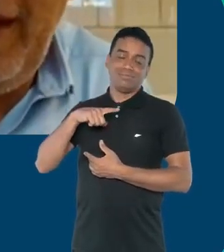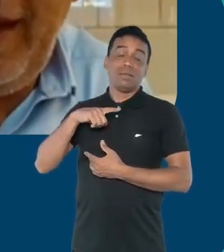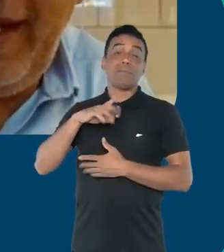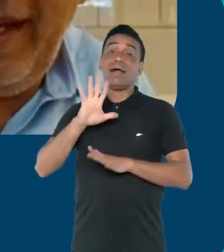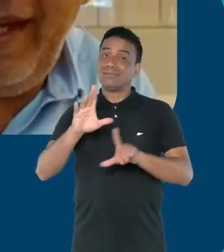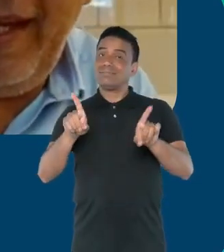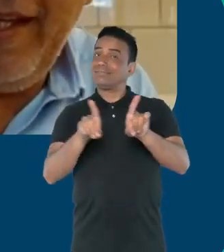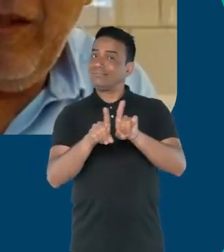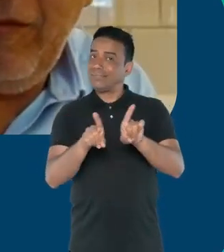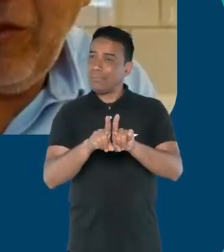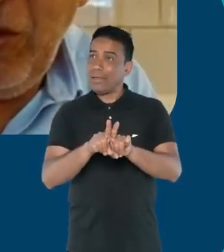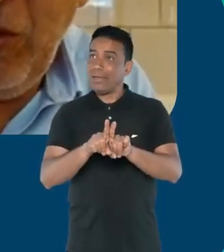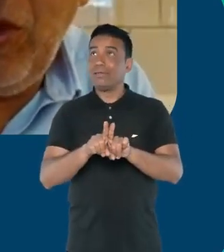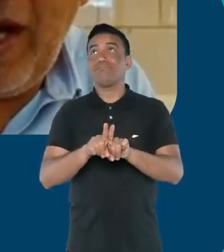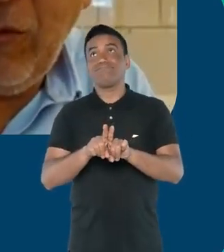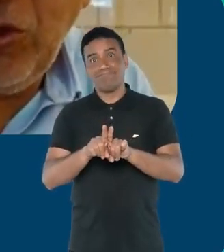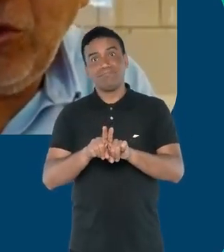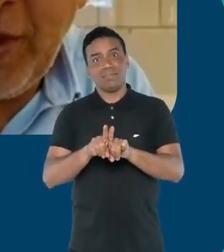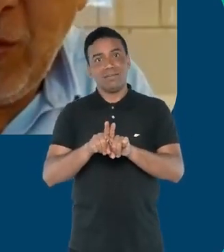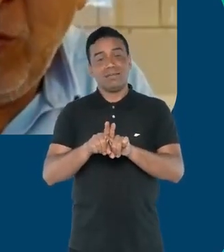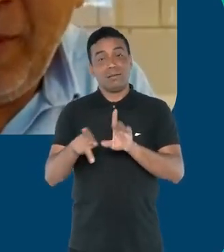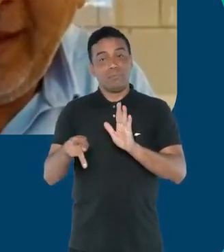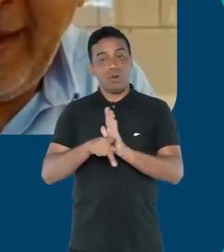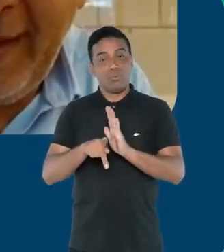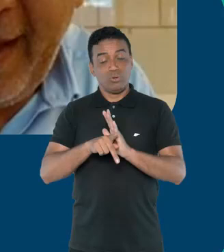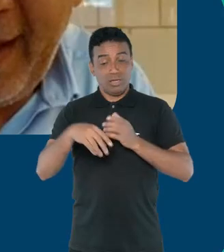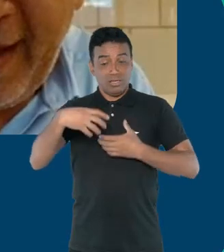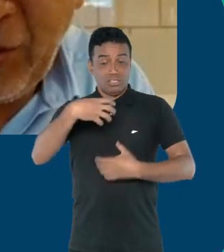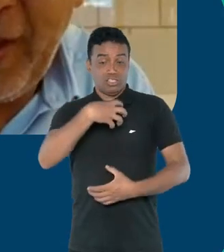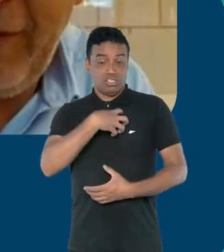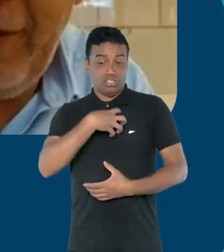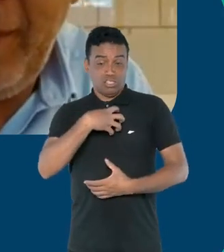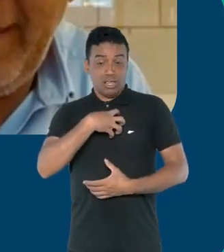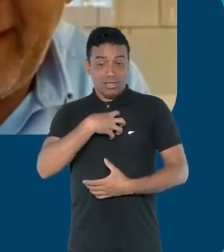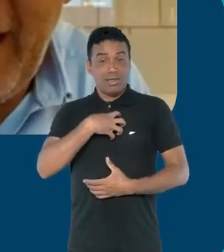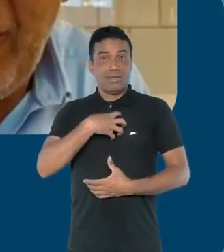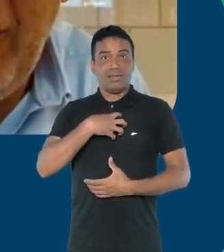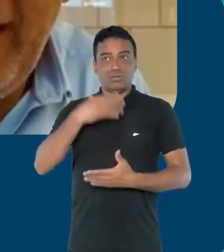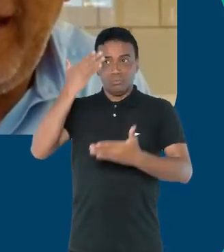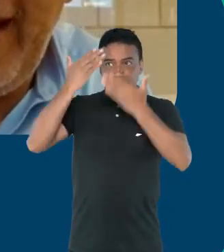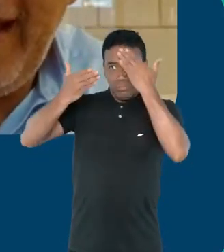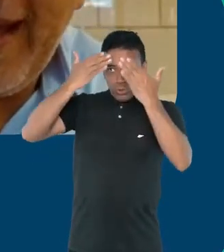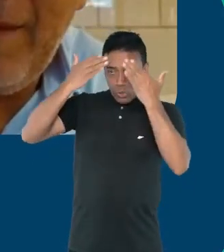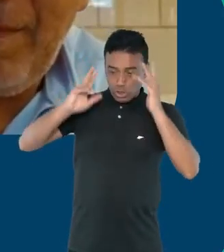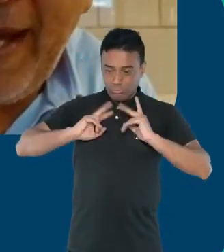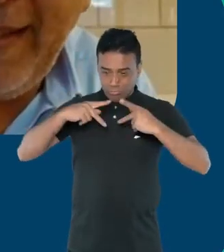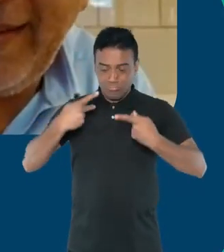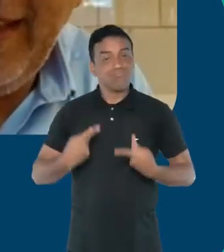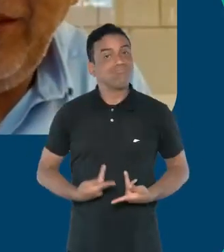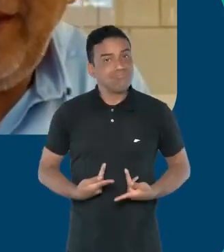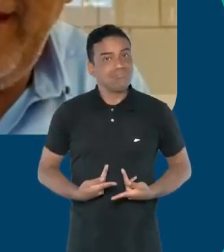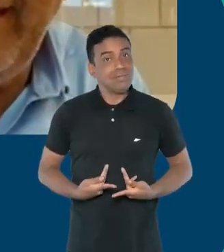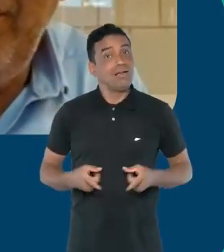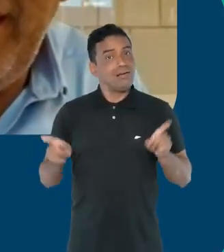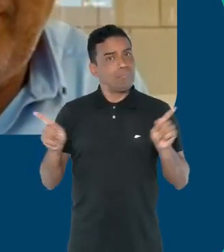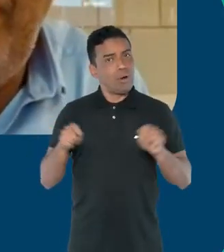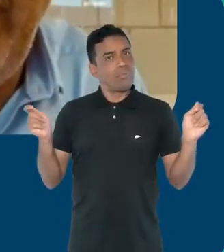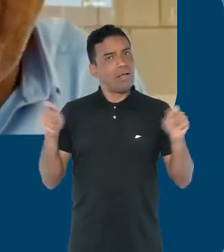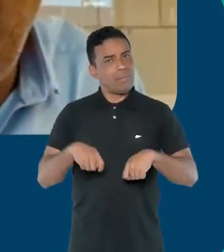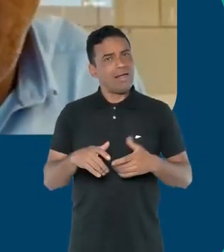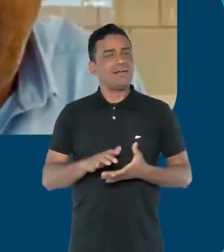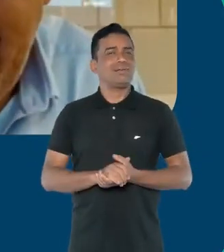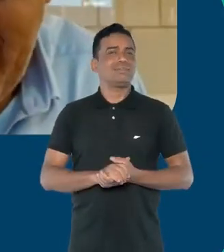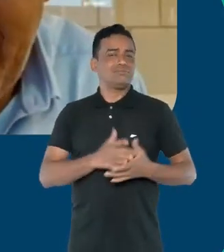tempo que a constituição humana, né? A geografia mental, é capaz de ter